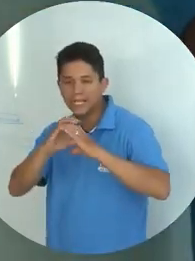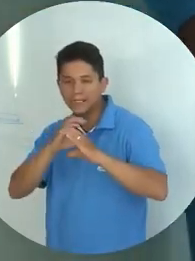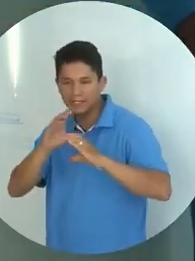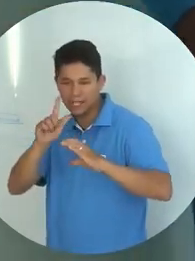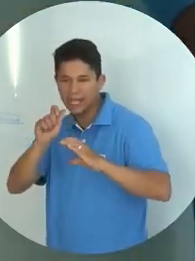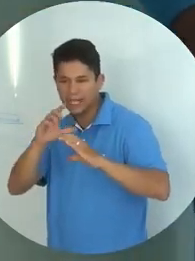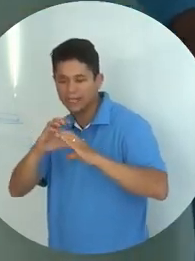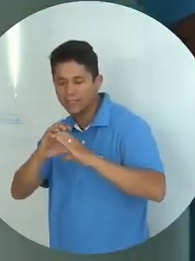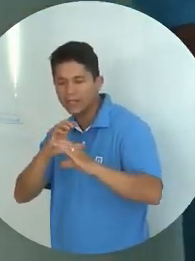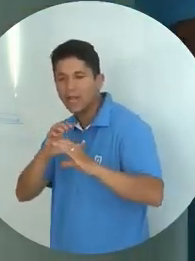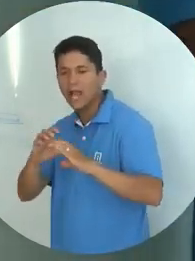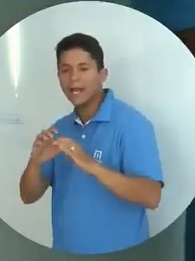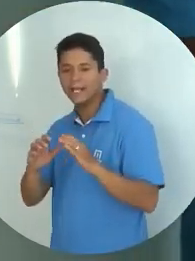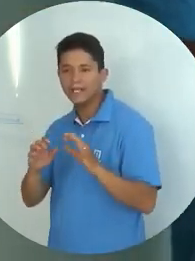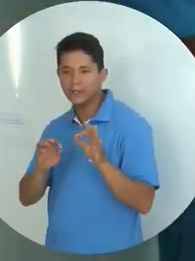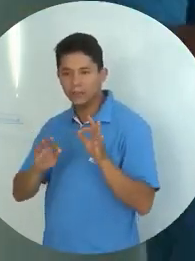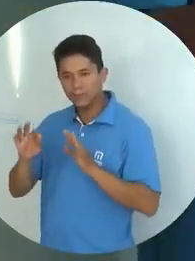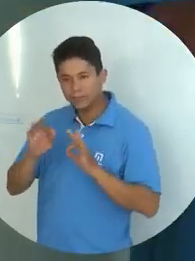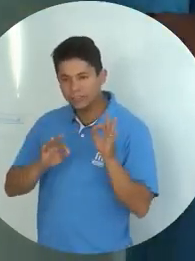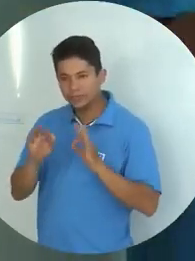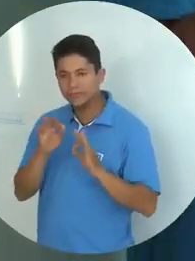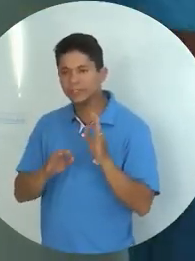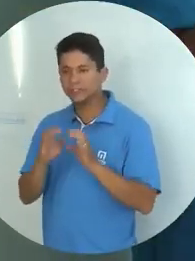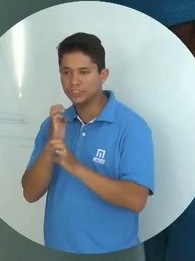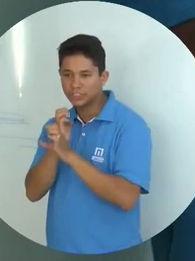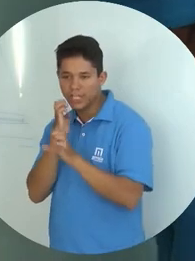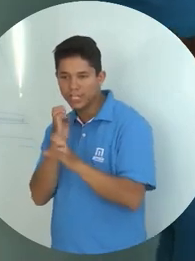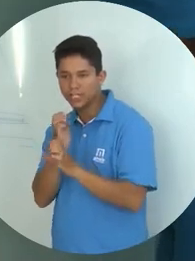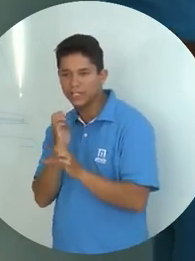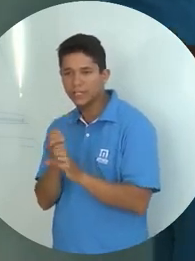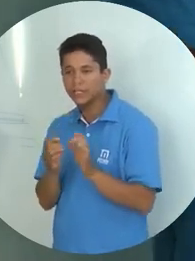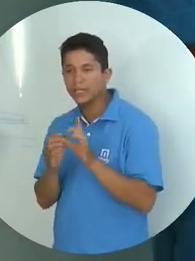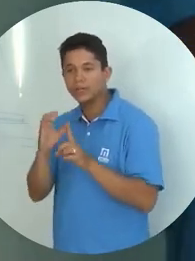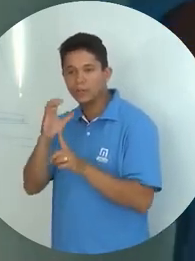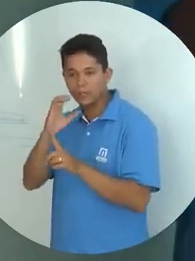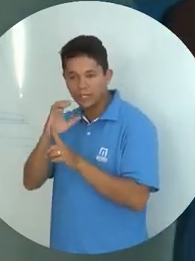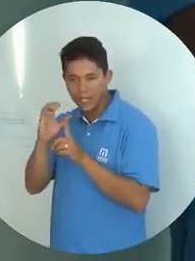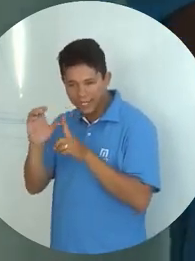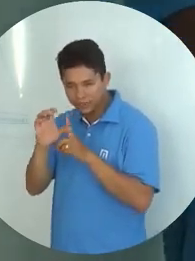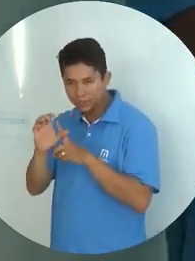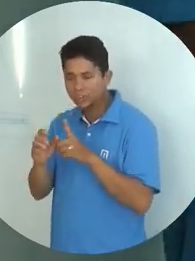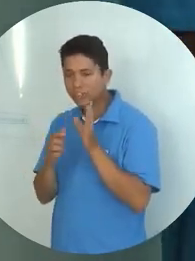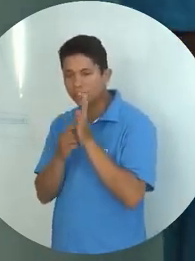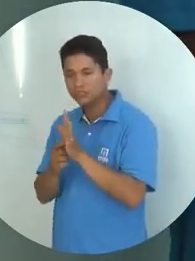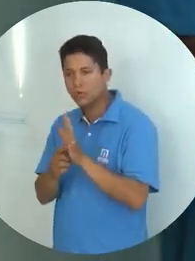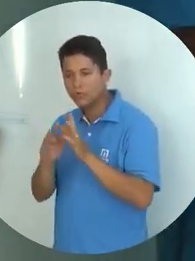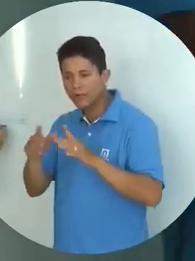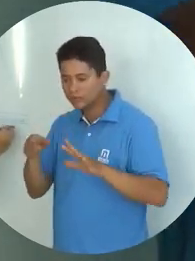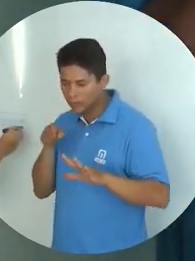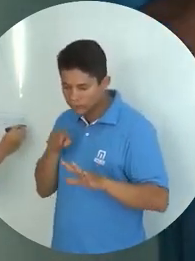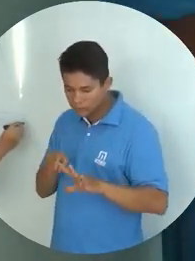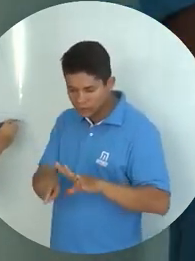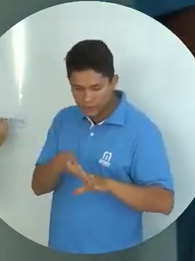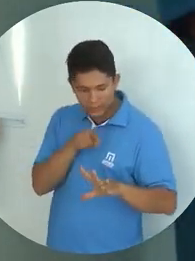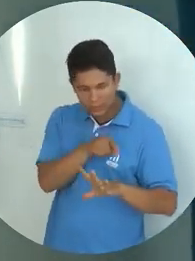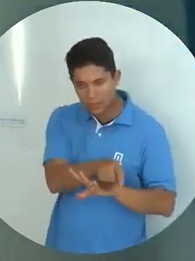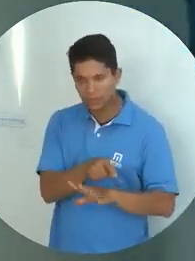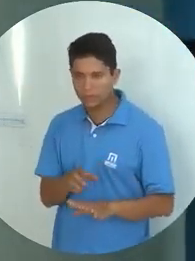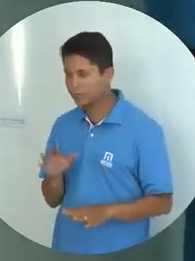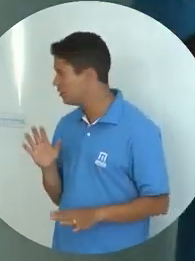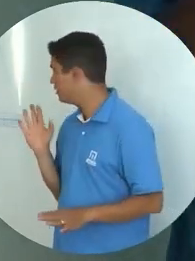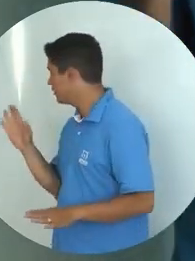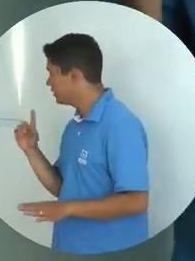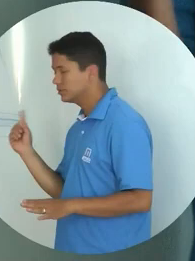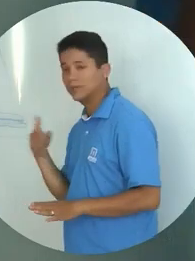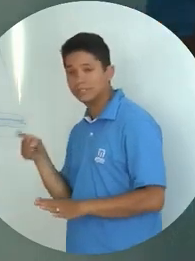cliente indicou vários pontos de injeção ao longo dela toda, mas nós notificamos que nessa